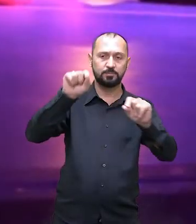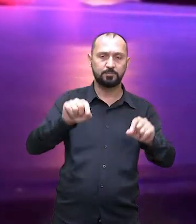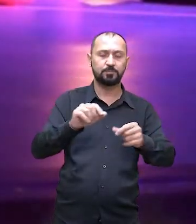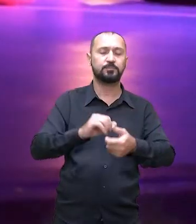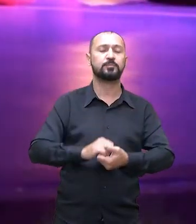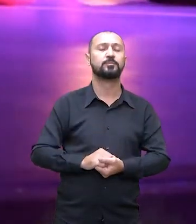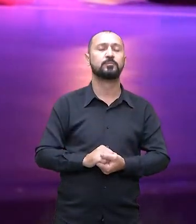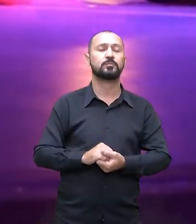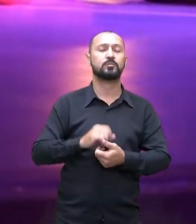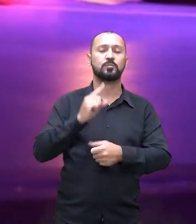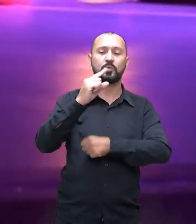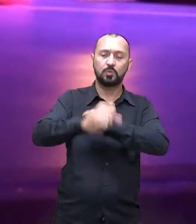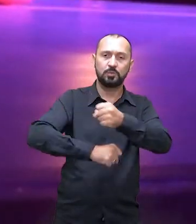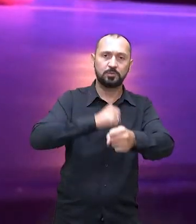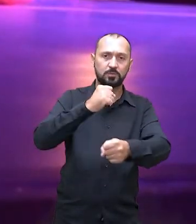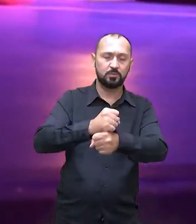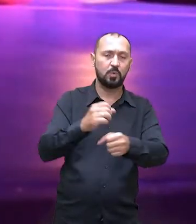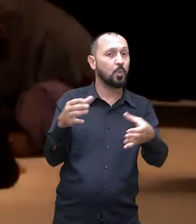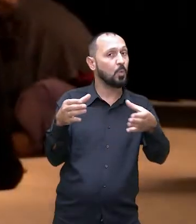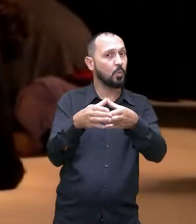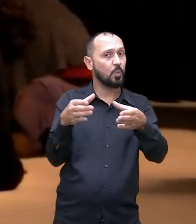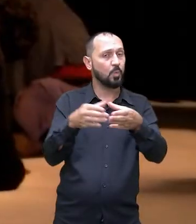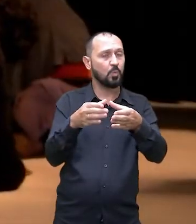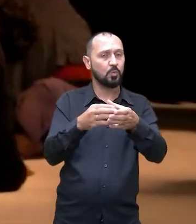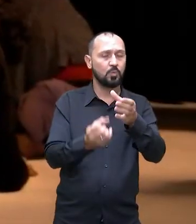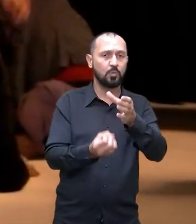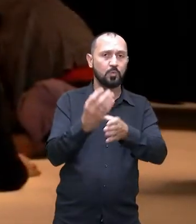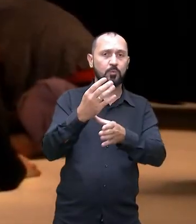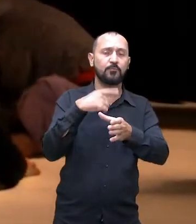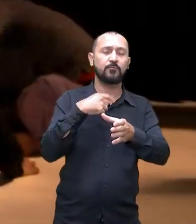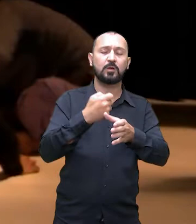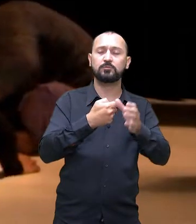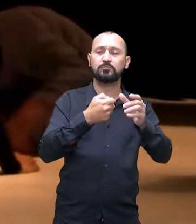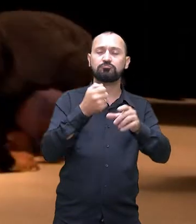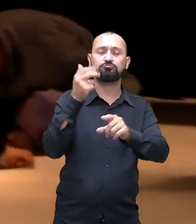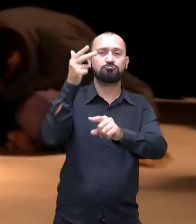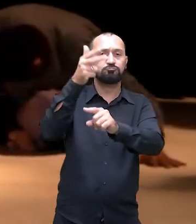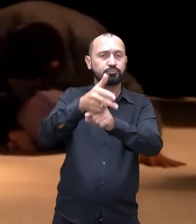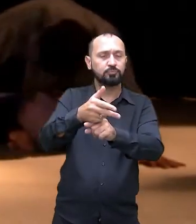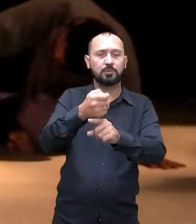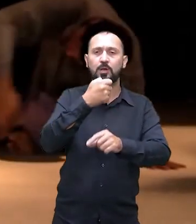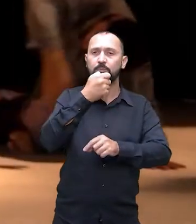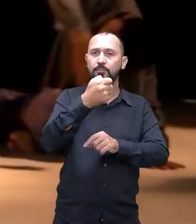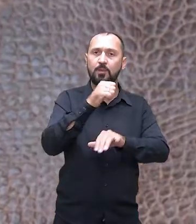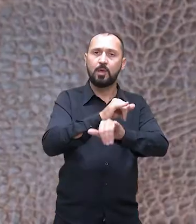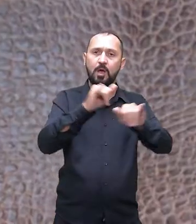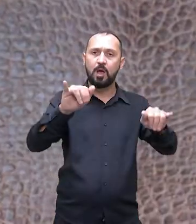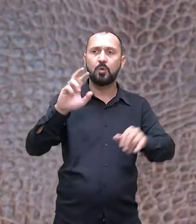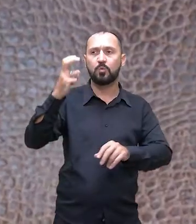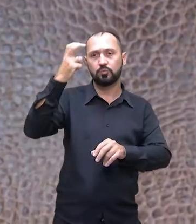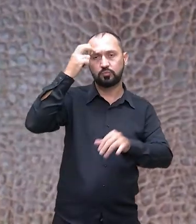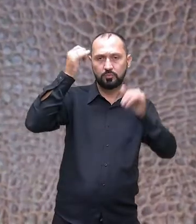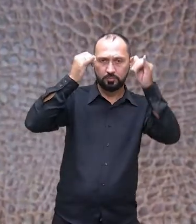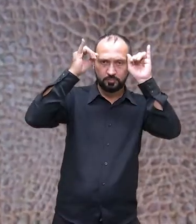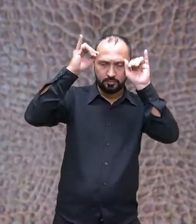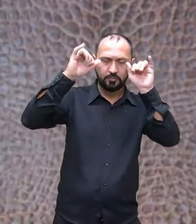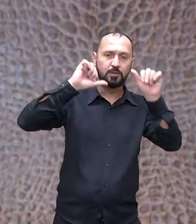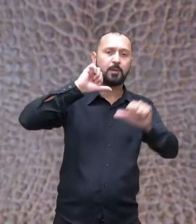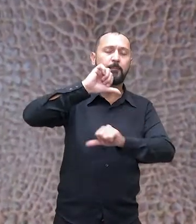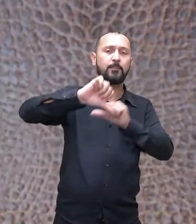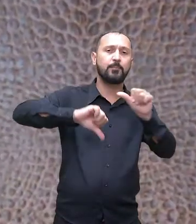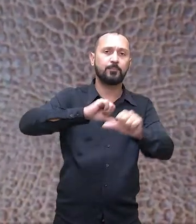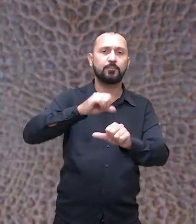Sesc. Um ano depois, a Ginga lançou o documentário Ginga Documenta, Cultura Bovina em